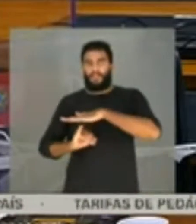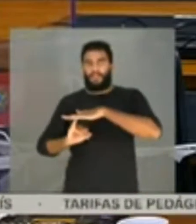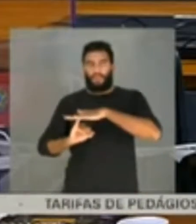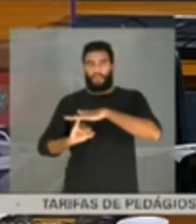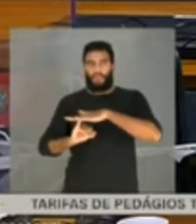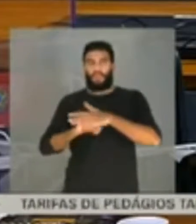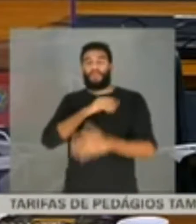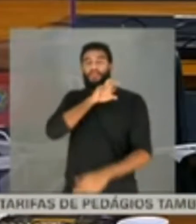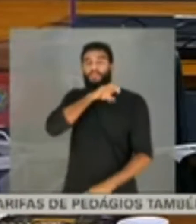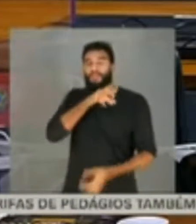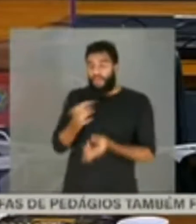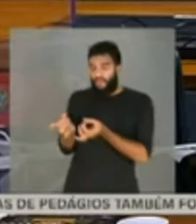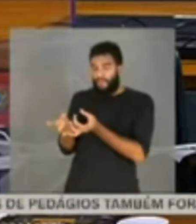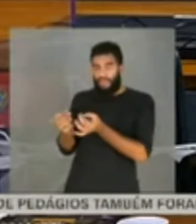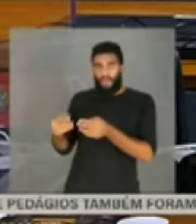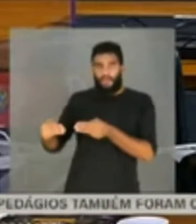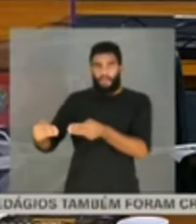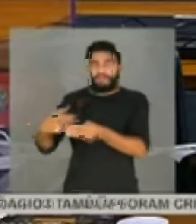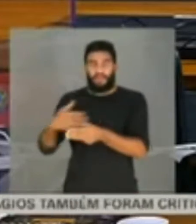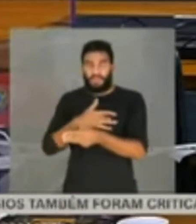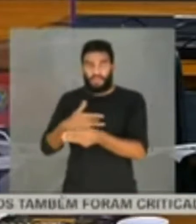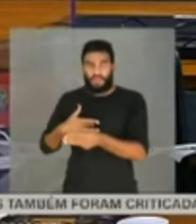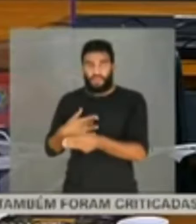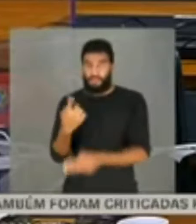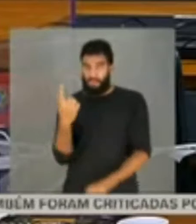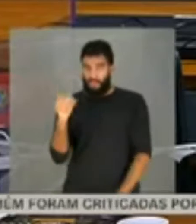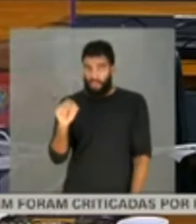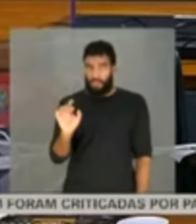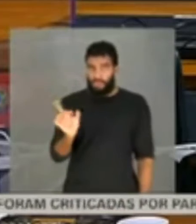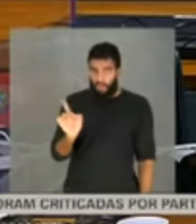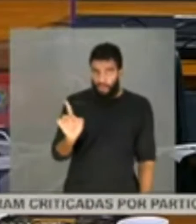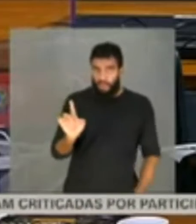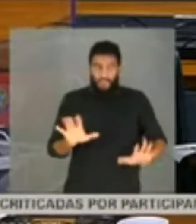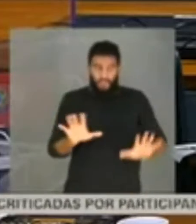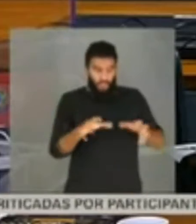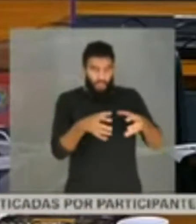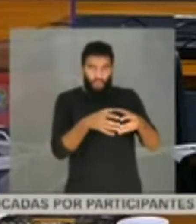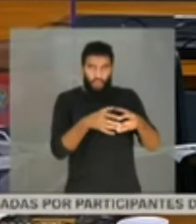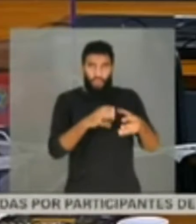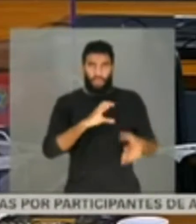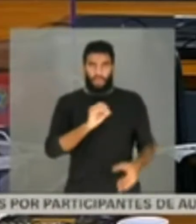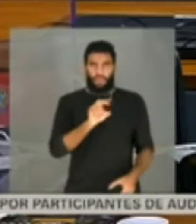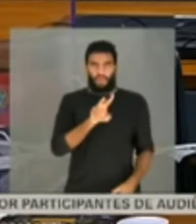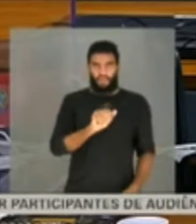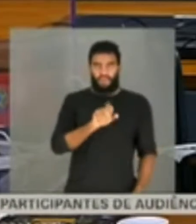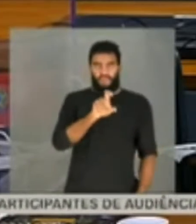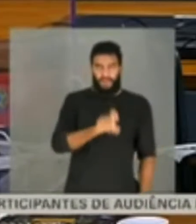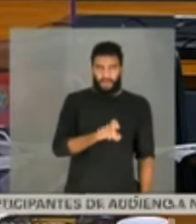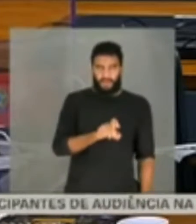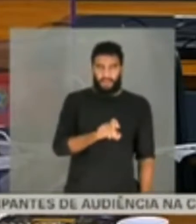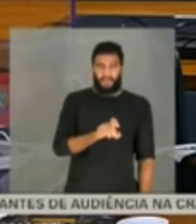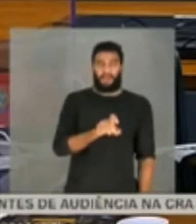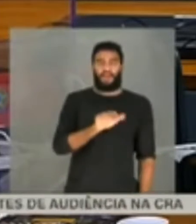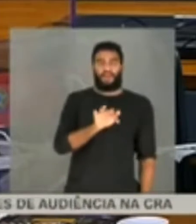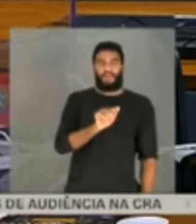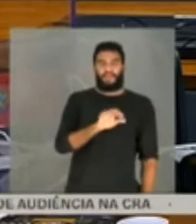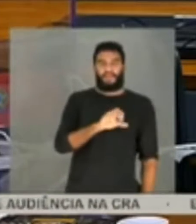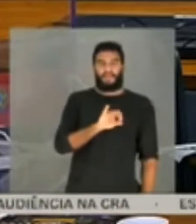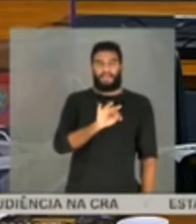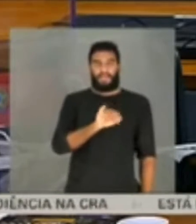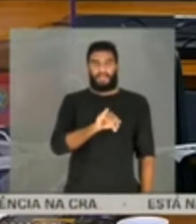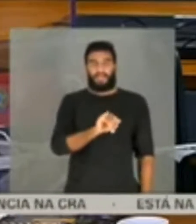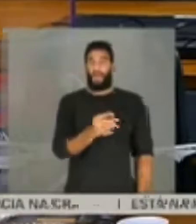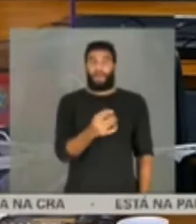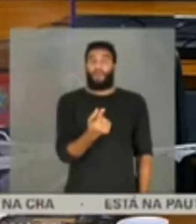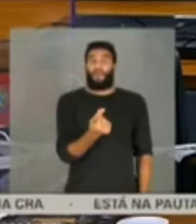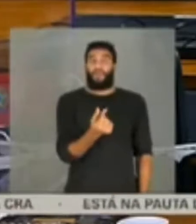o Butantan vendeu vacina ao Ministério da Saúde 15 segundos. a $10 e o consórcio COVAX Facility a